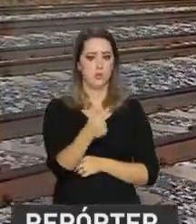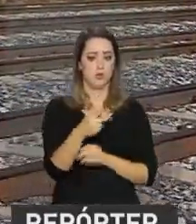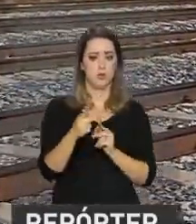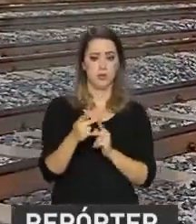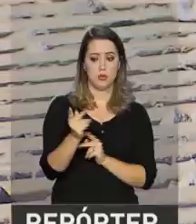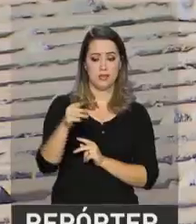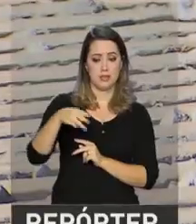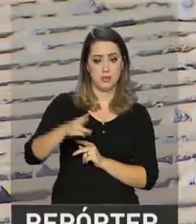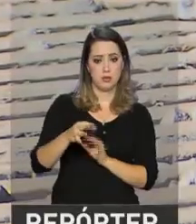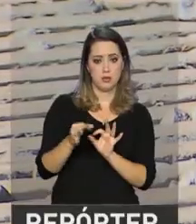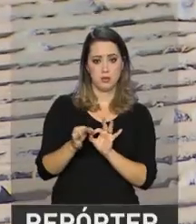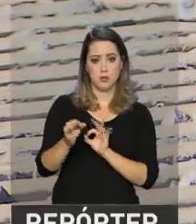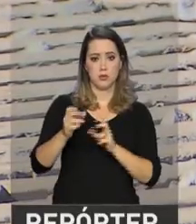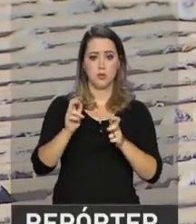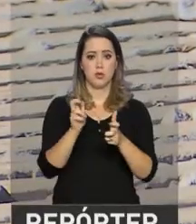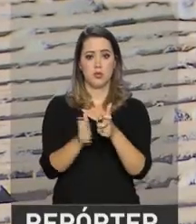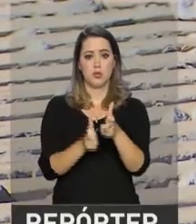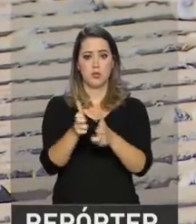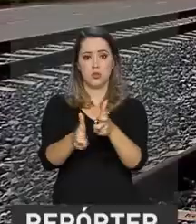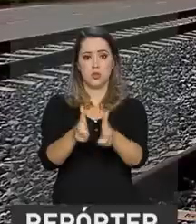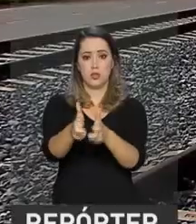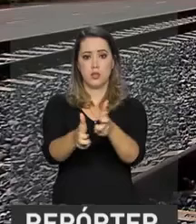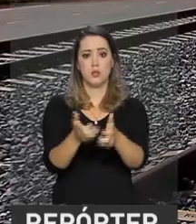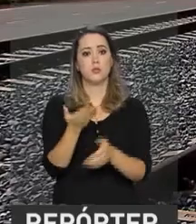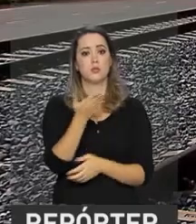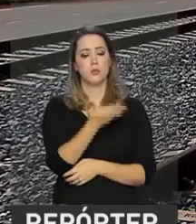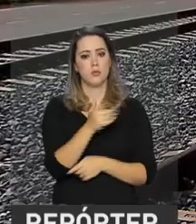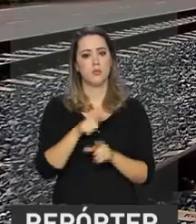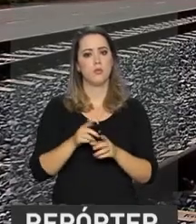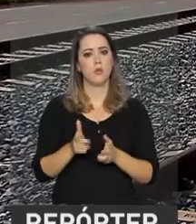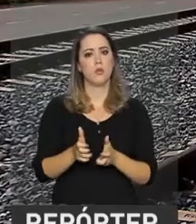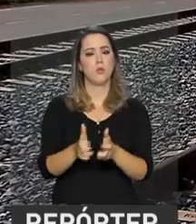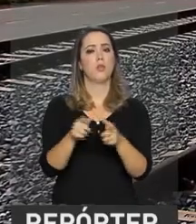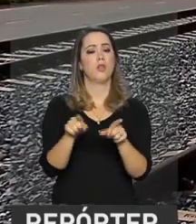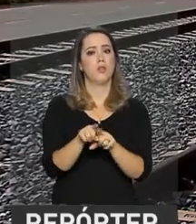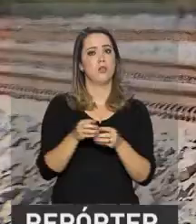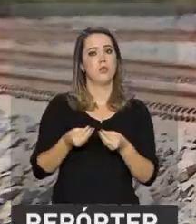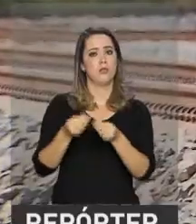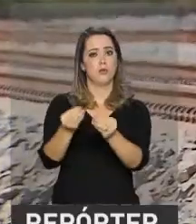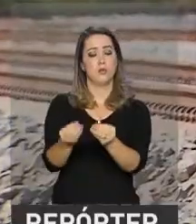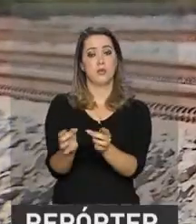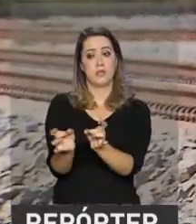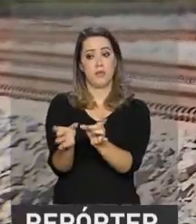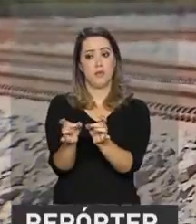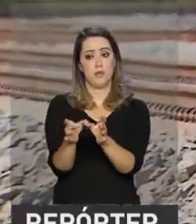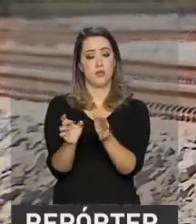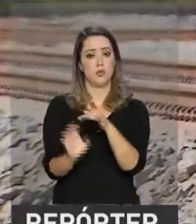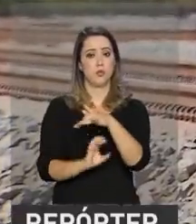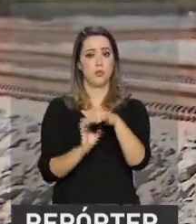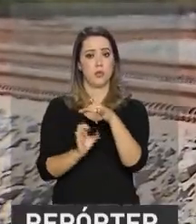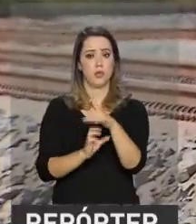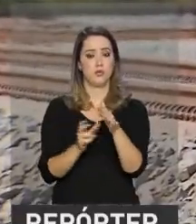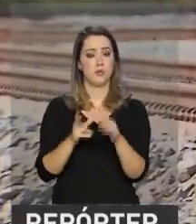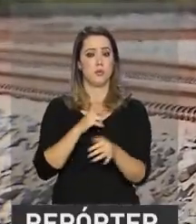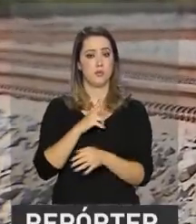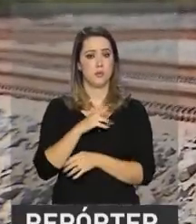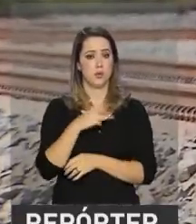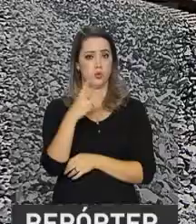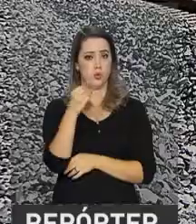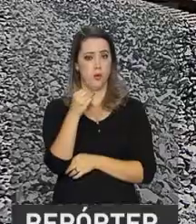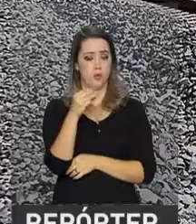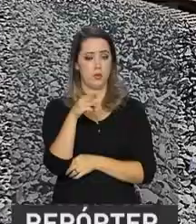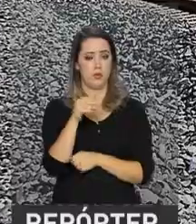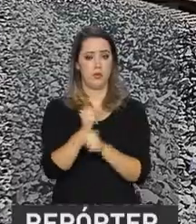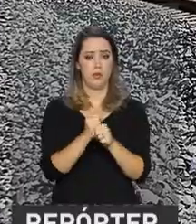de trilhos da Ferrovia Norte-Sul, que vão ser concedidos para a iniciativa privada explorar por 30